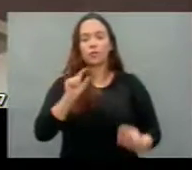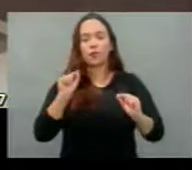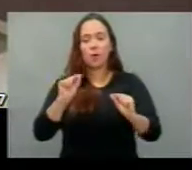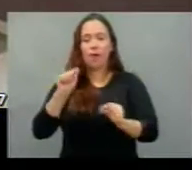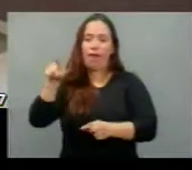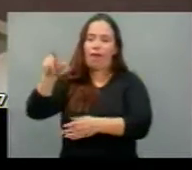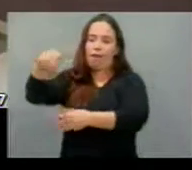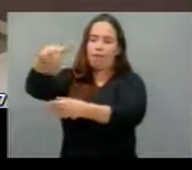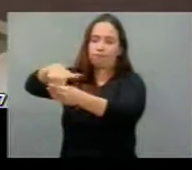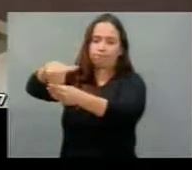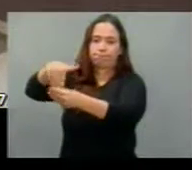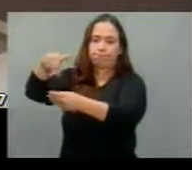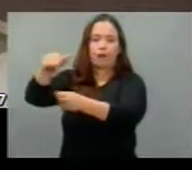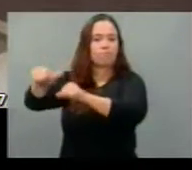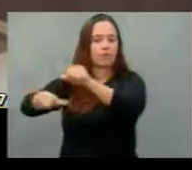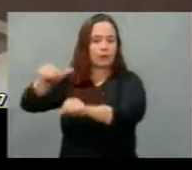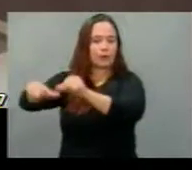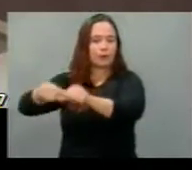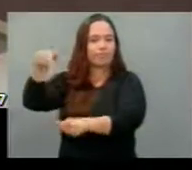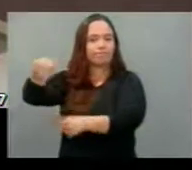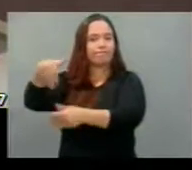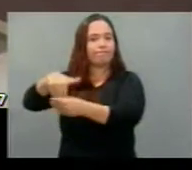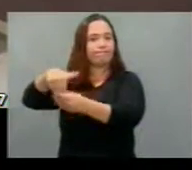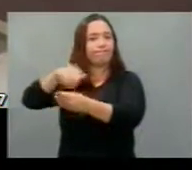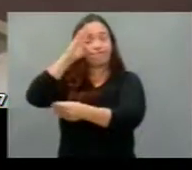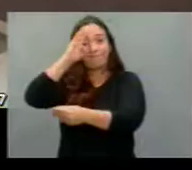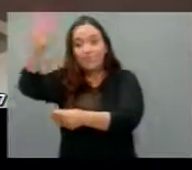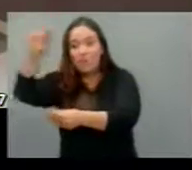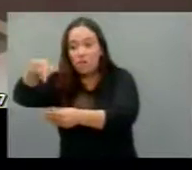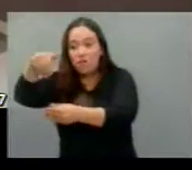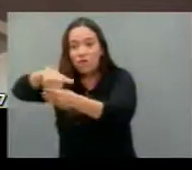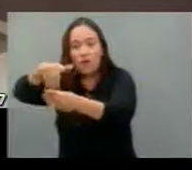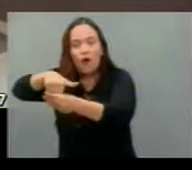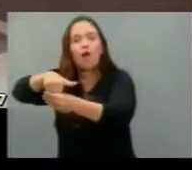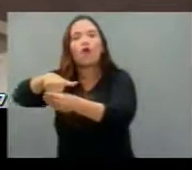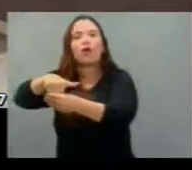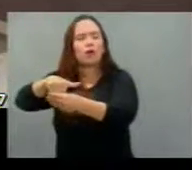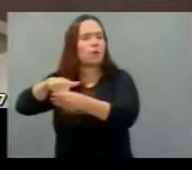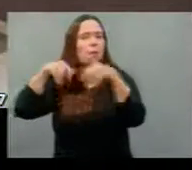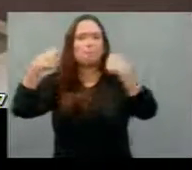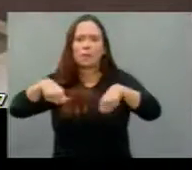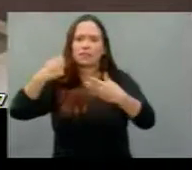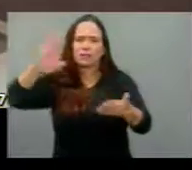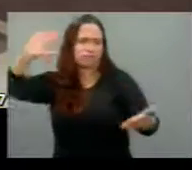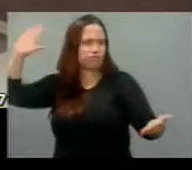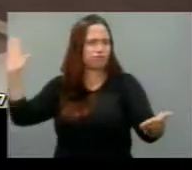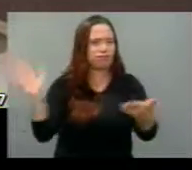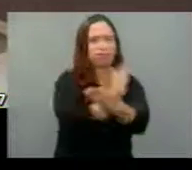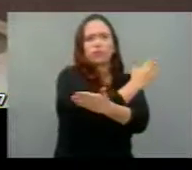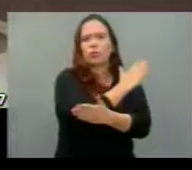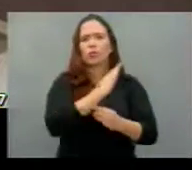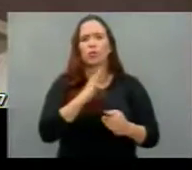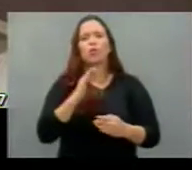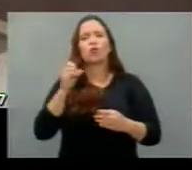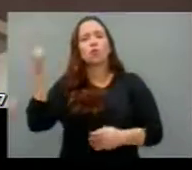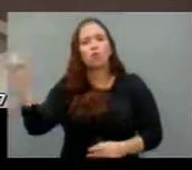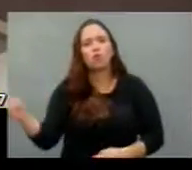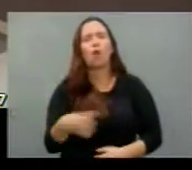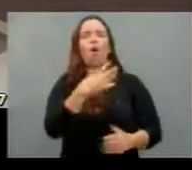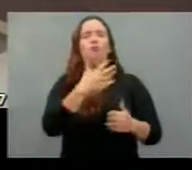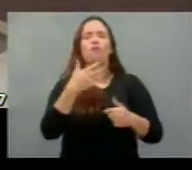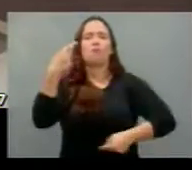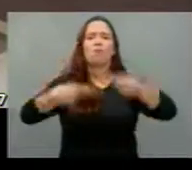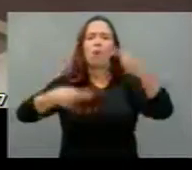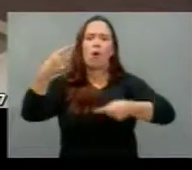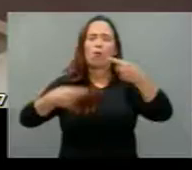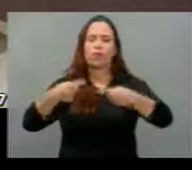democracia. Só teremos saída na democracia. Uma completa renovação só virá desde baixo, não será